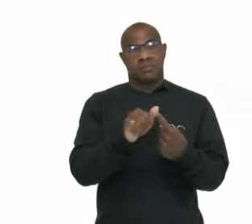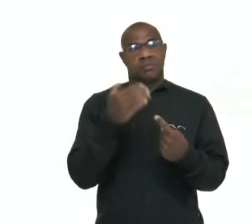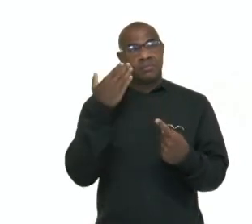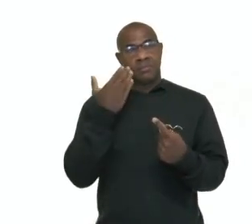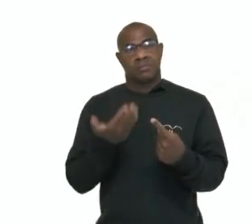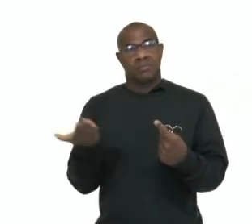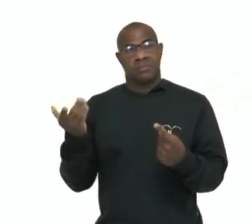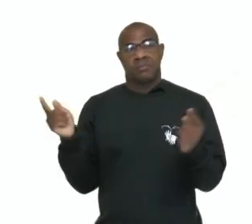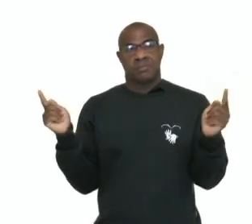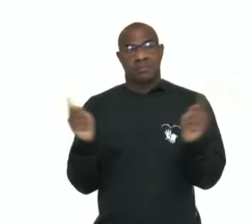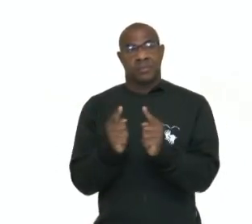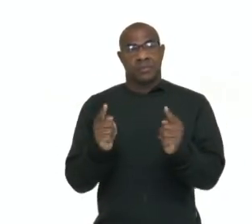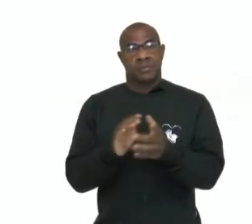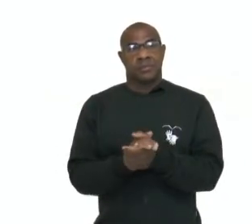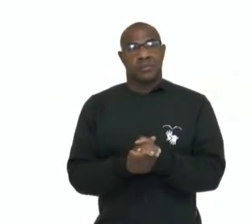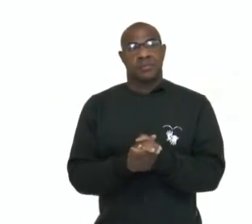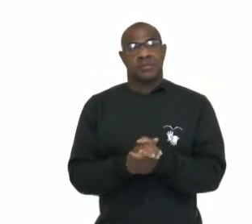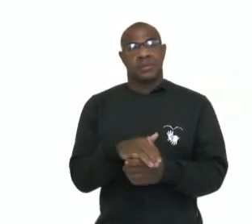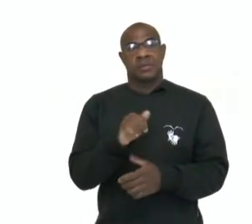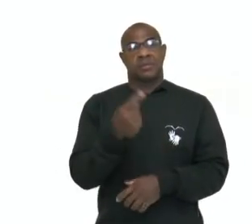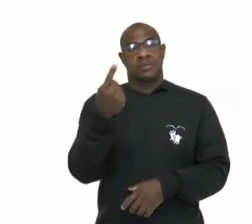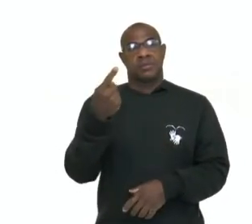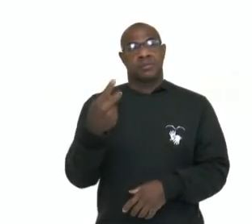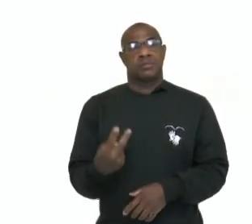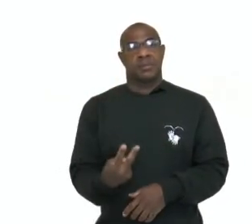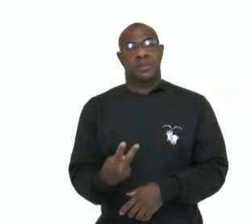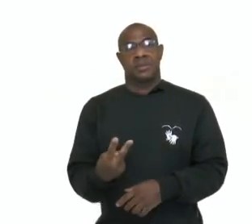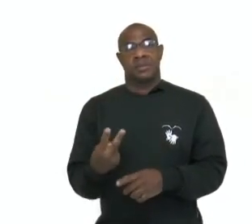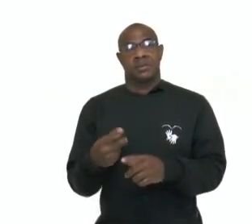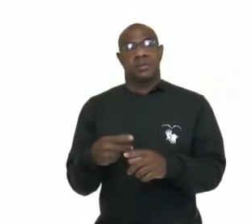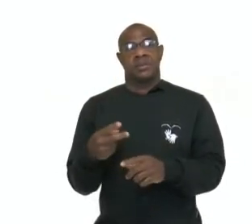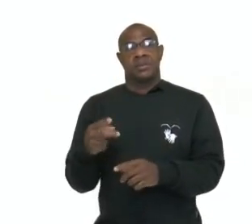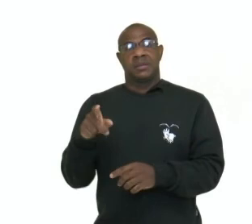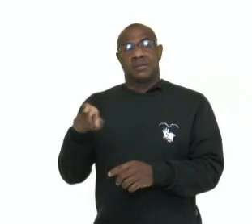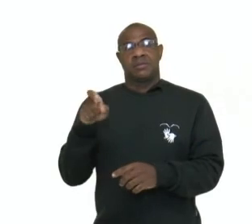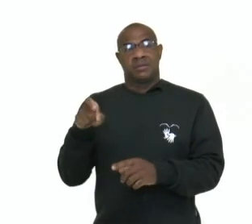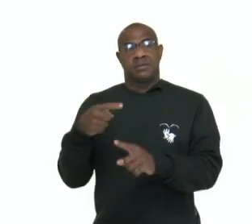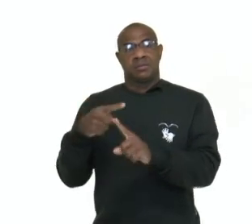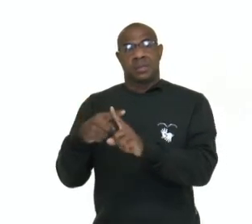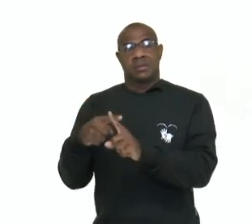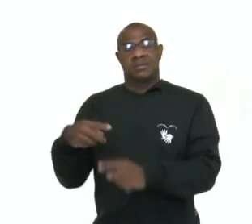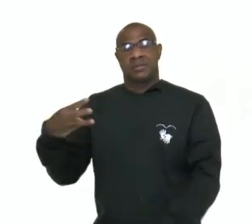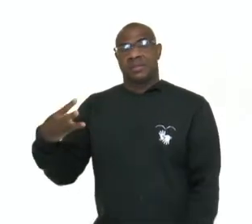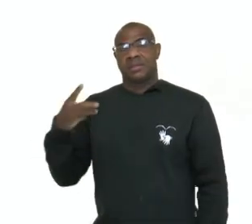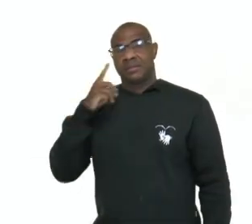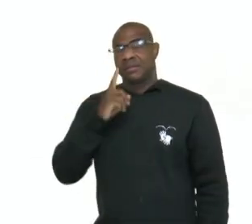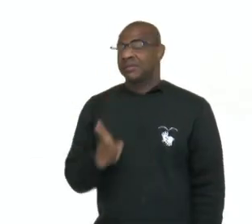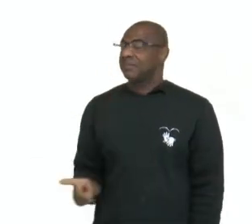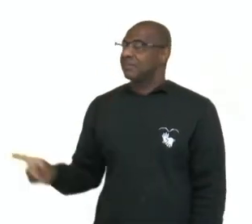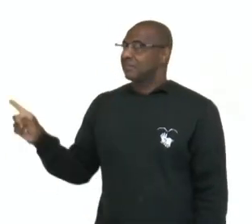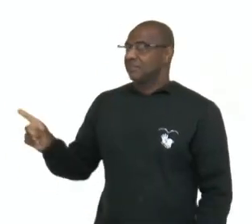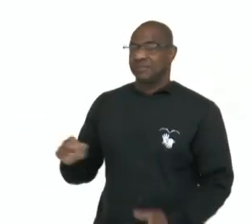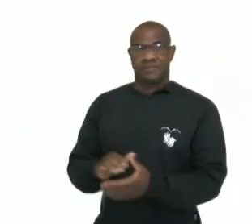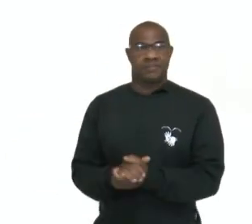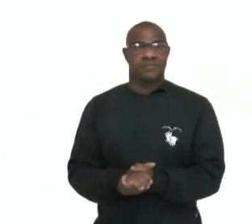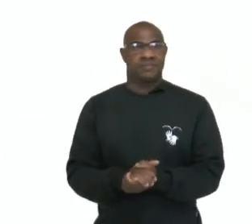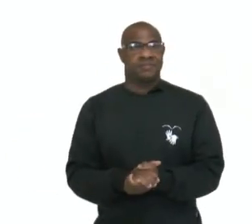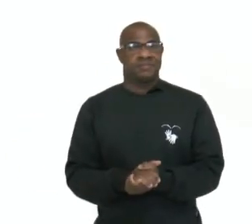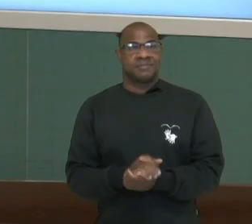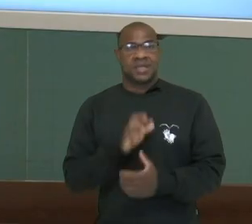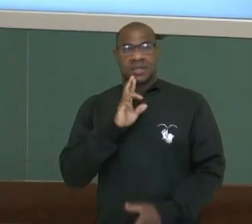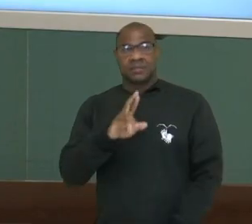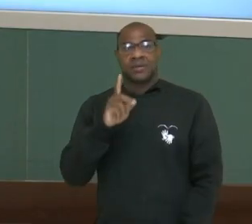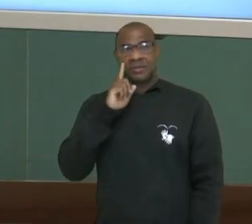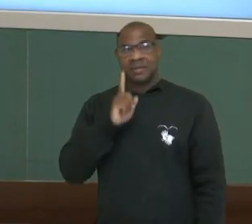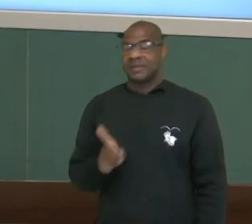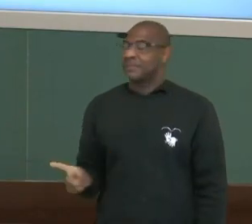equação reduzida, y igual a 1/2 de x mais 3. O coeficiente angular dela é 1/2.